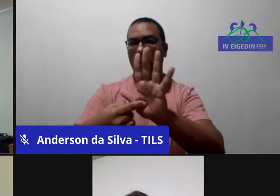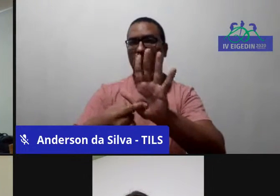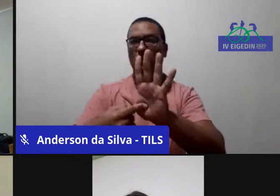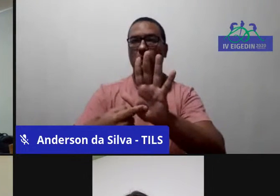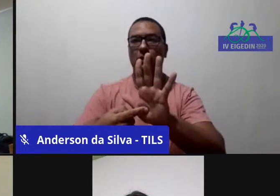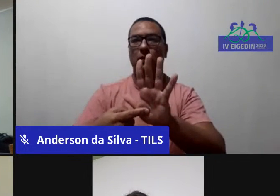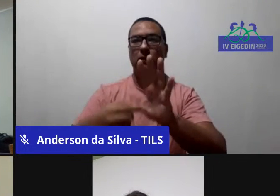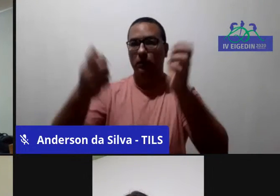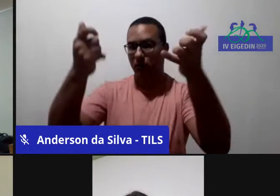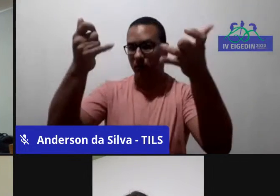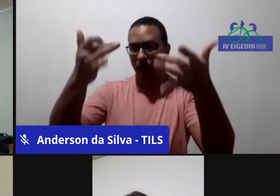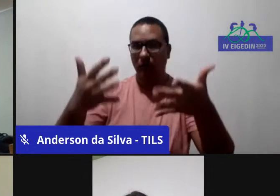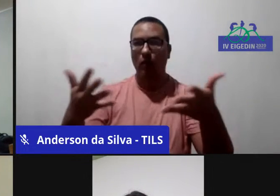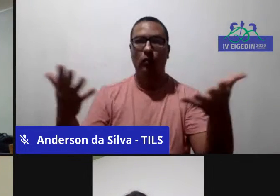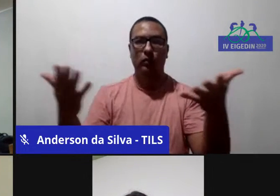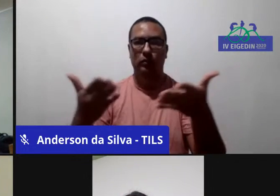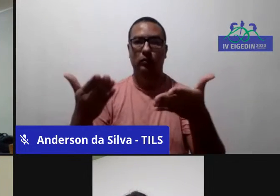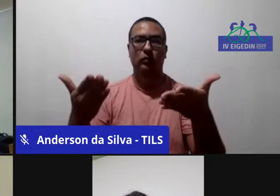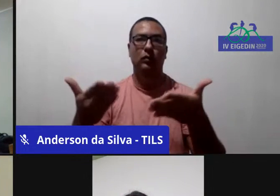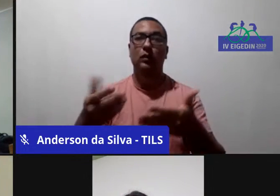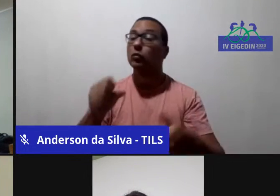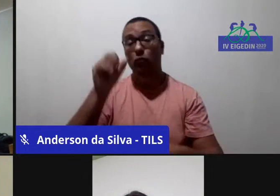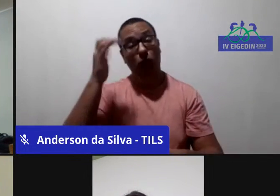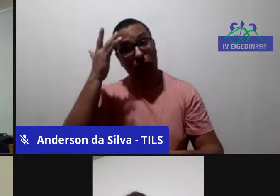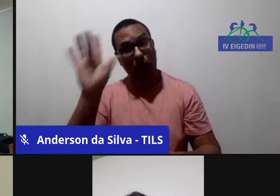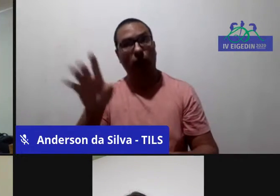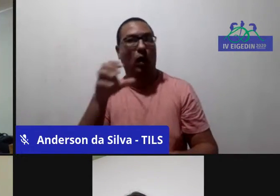para comentar com os senhores aí. Não sei se foi muito rápido.